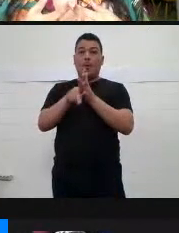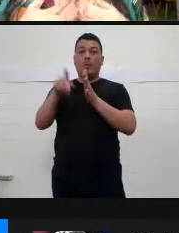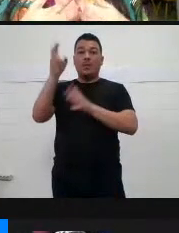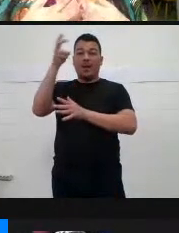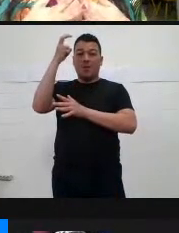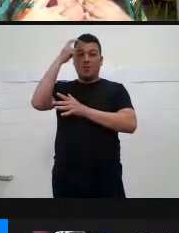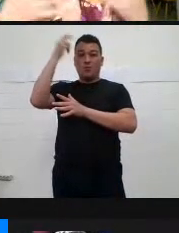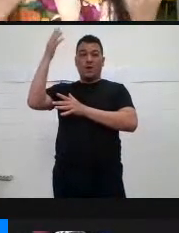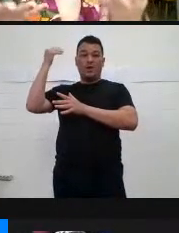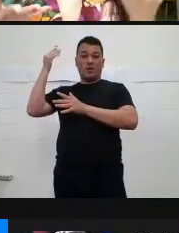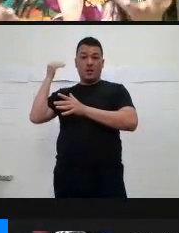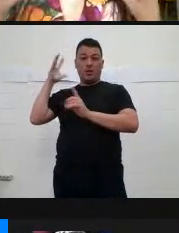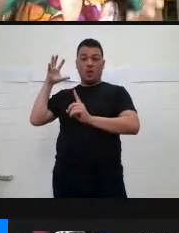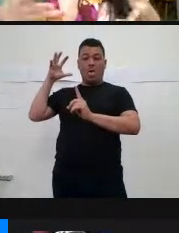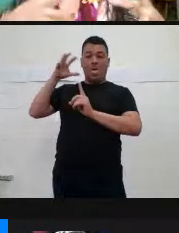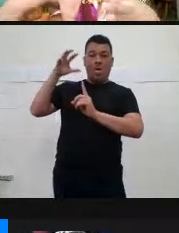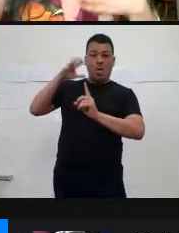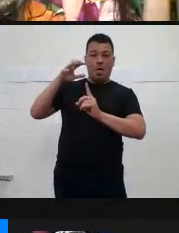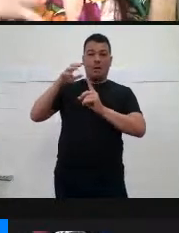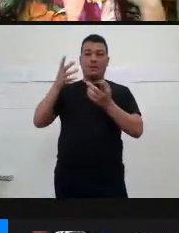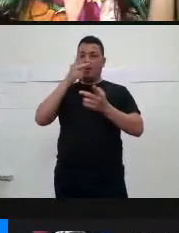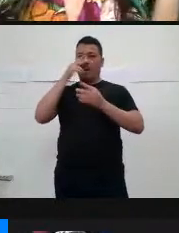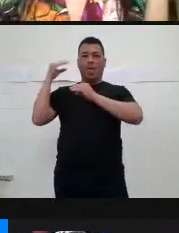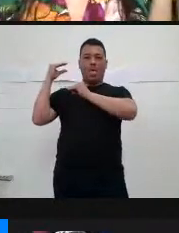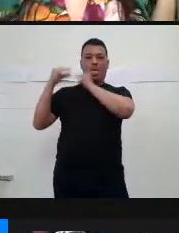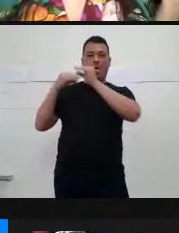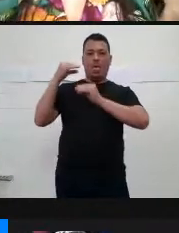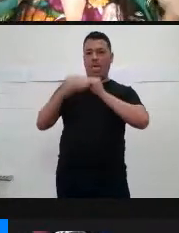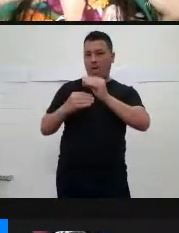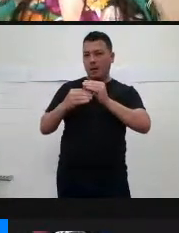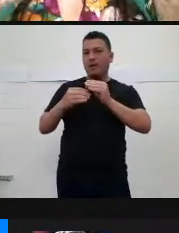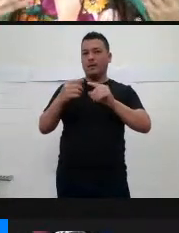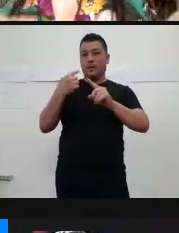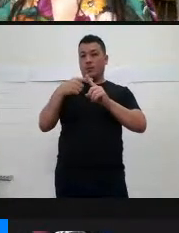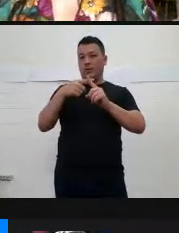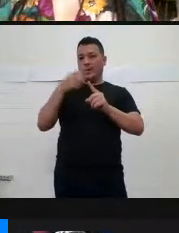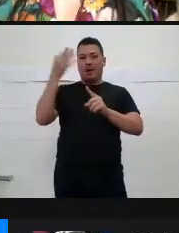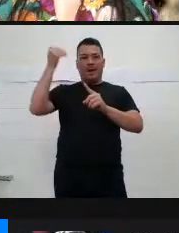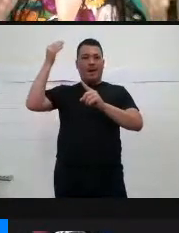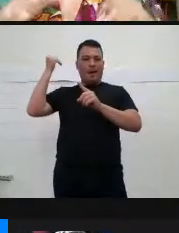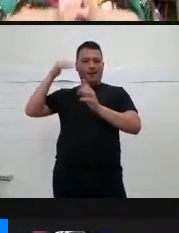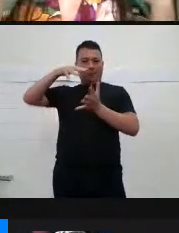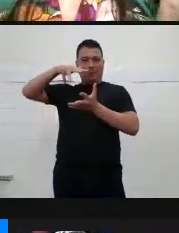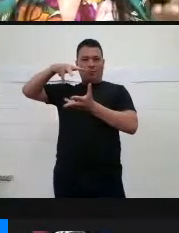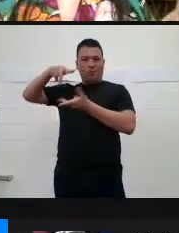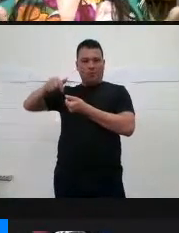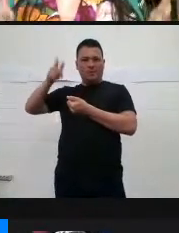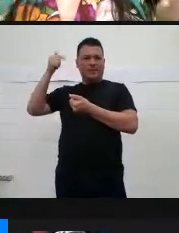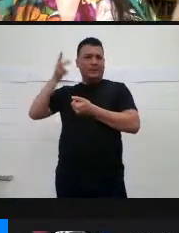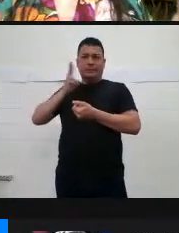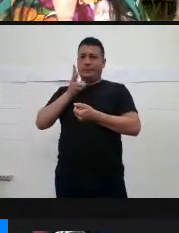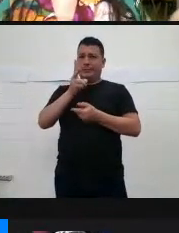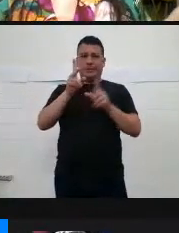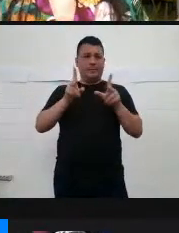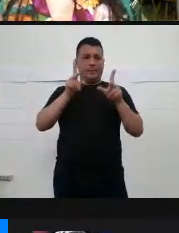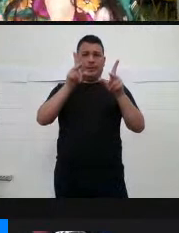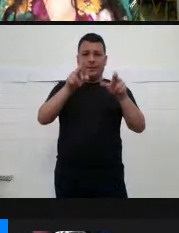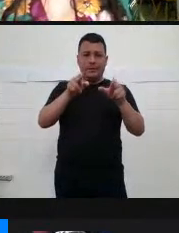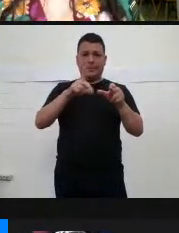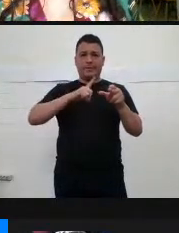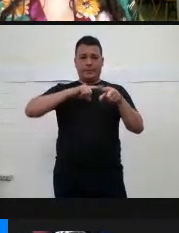exemplo, né, para a gente, parece que, desde que o mundo é mundo, sempre existiram